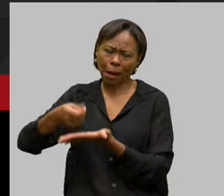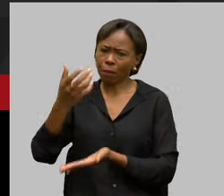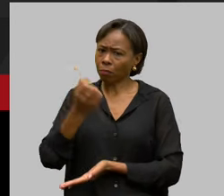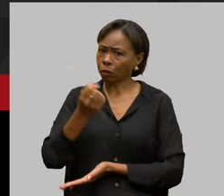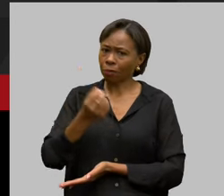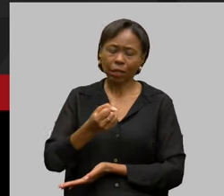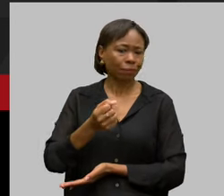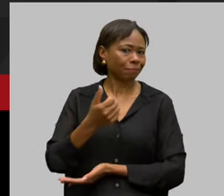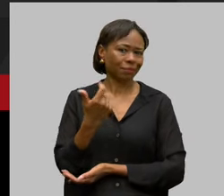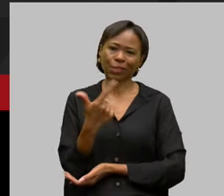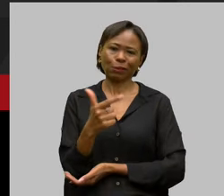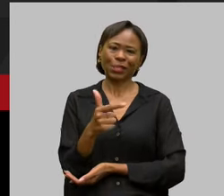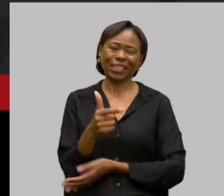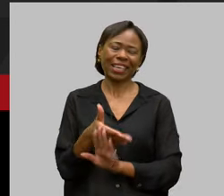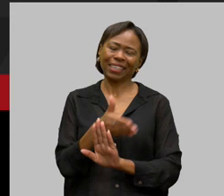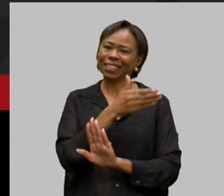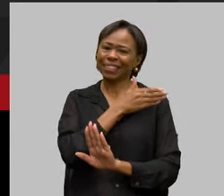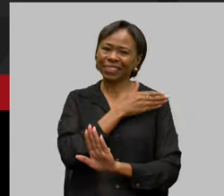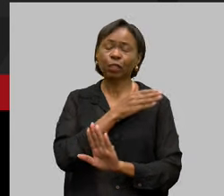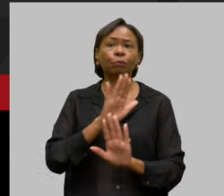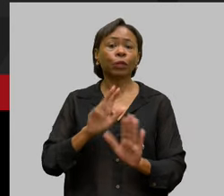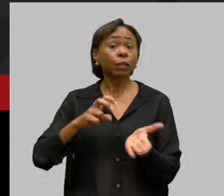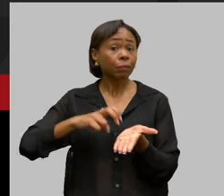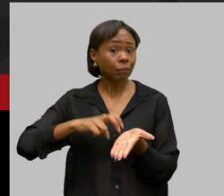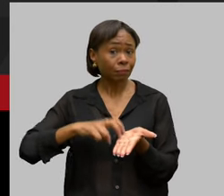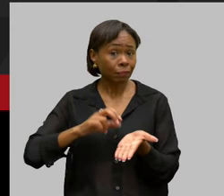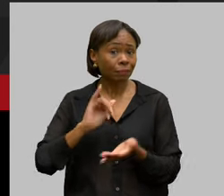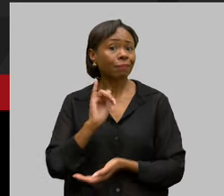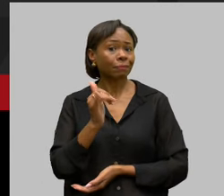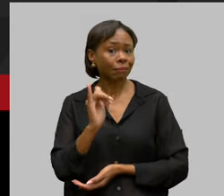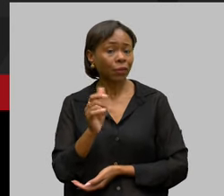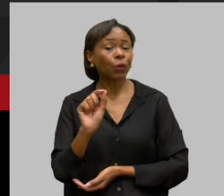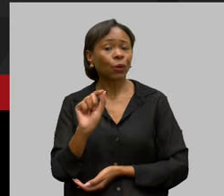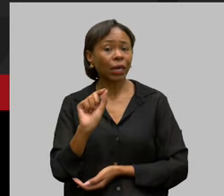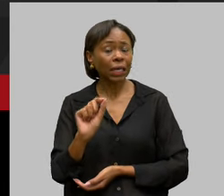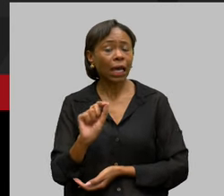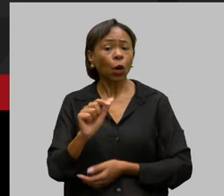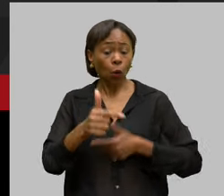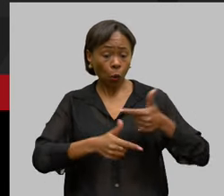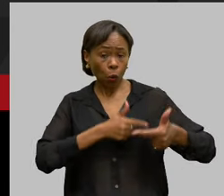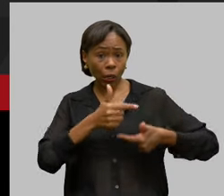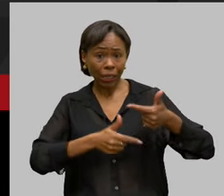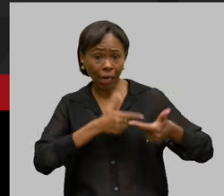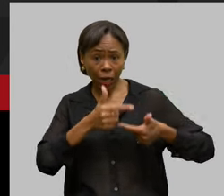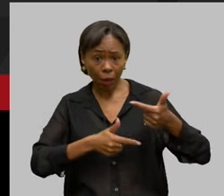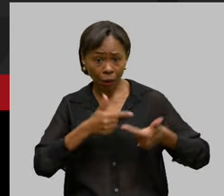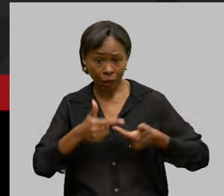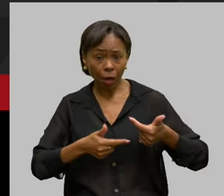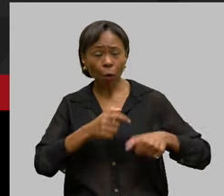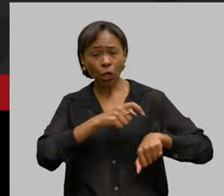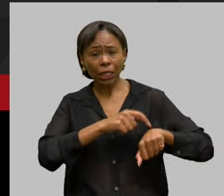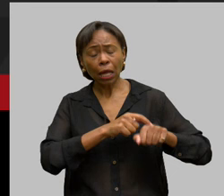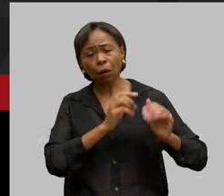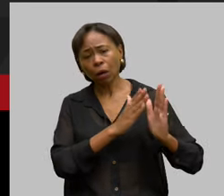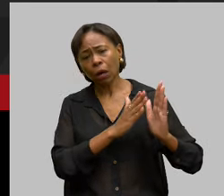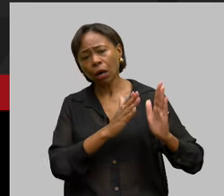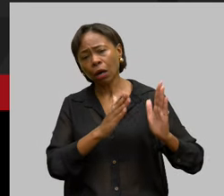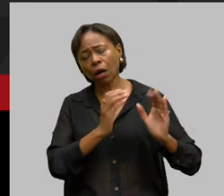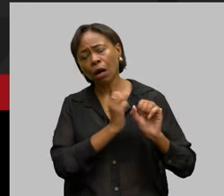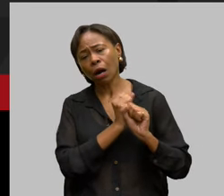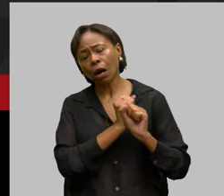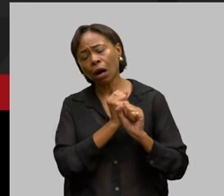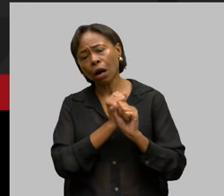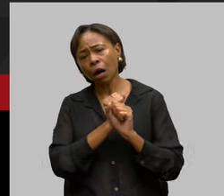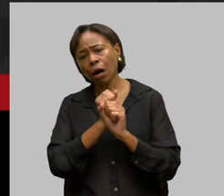é que como já foi mencionado na mesa do turno da manhã contava-se o tempo de serviço para fins de aposentadoria ou seja não precisava haver contribuições até